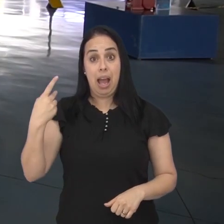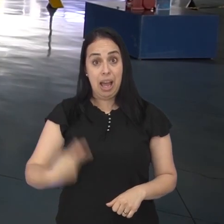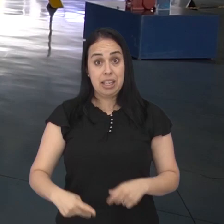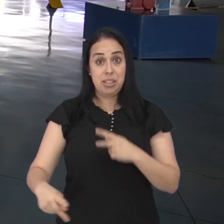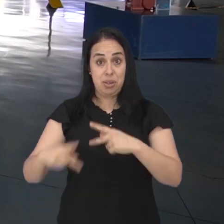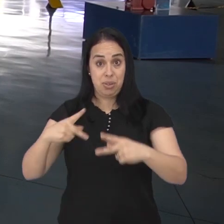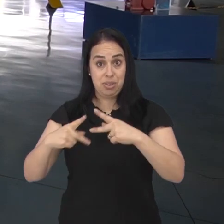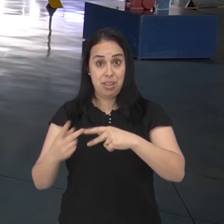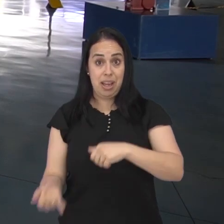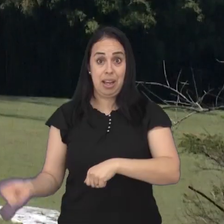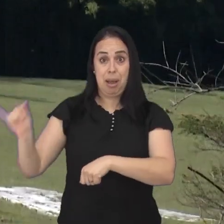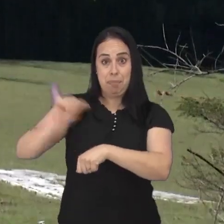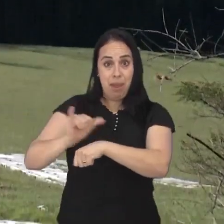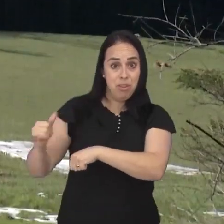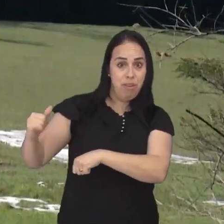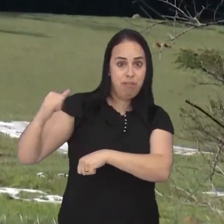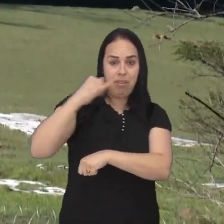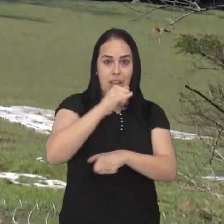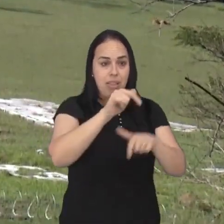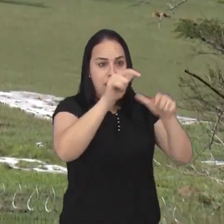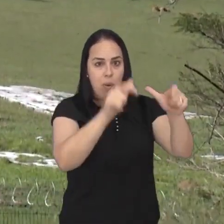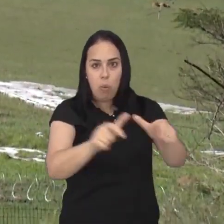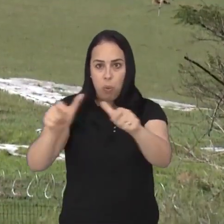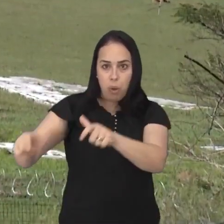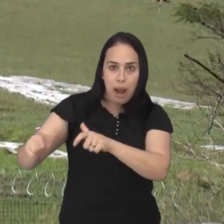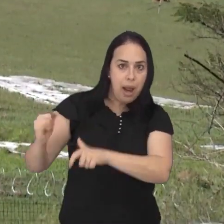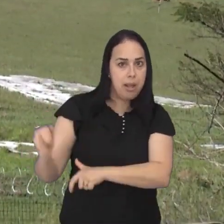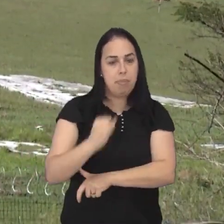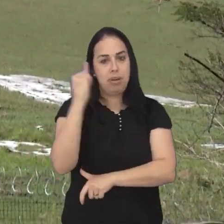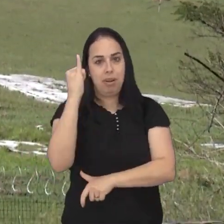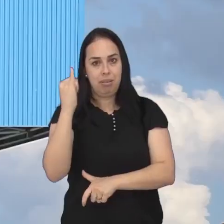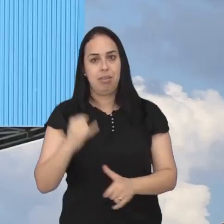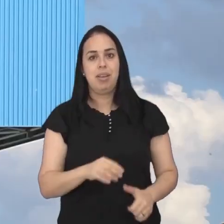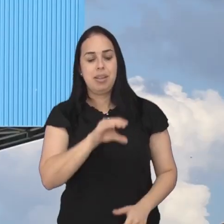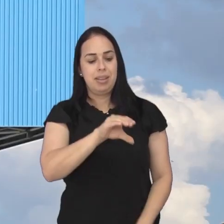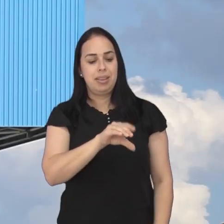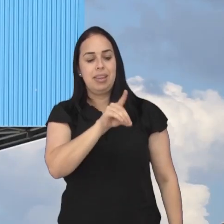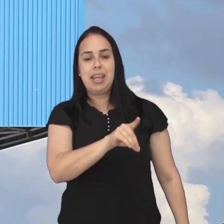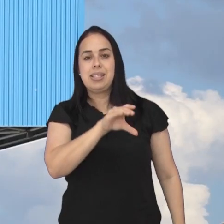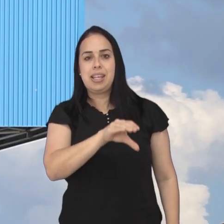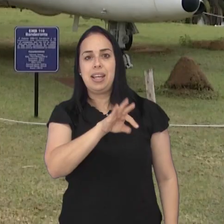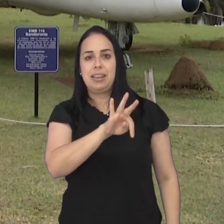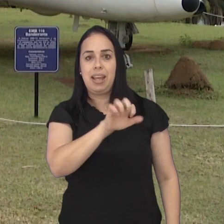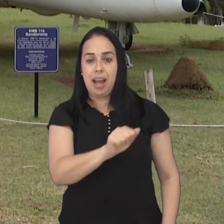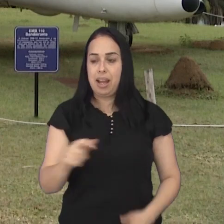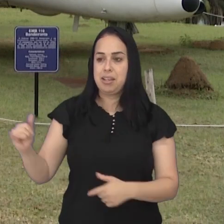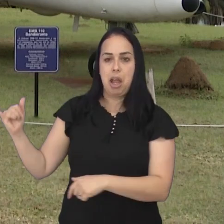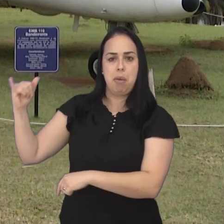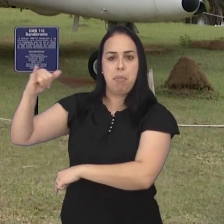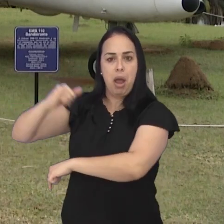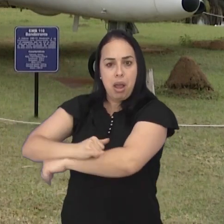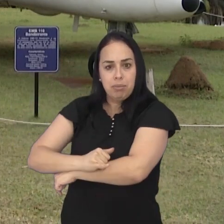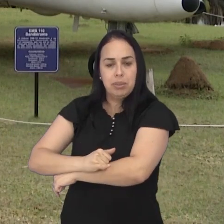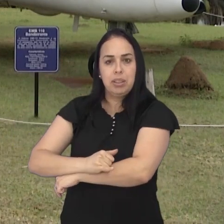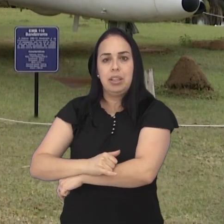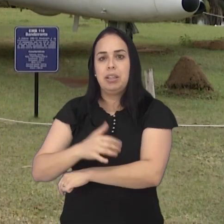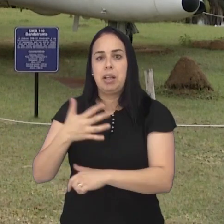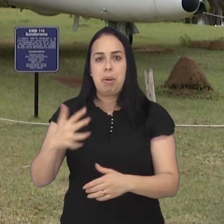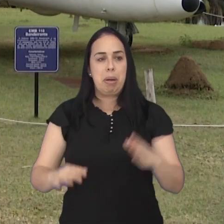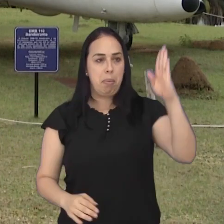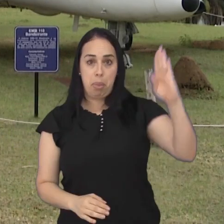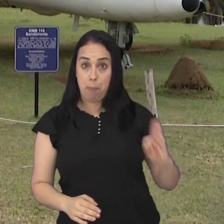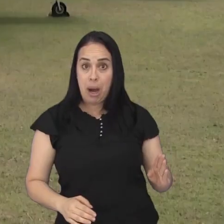Considerada a capital do avião, São José possui polos importantes como o CTA e a Embraer. Atualmente, o município